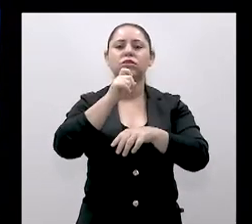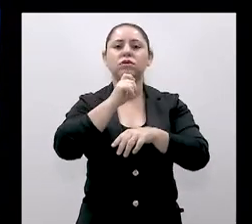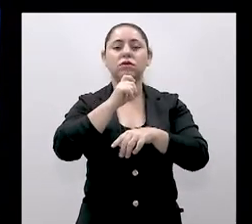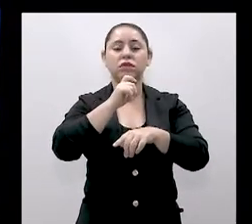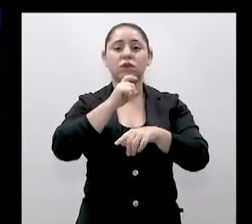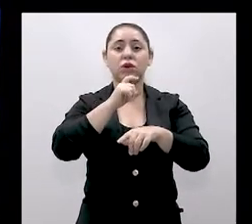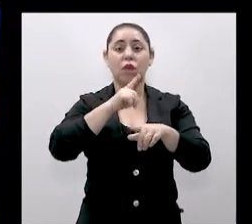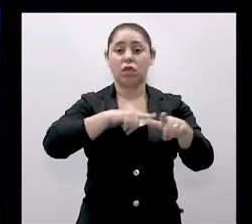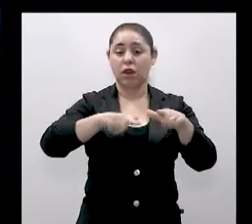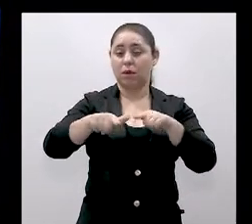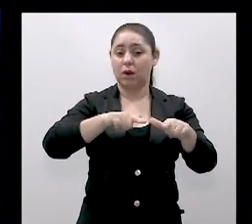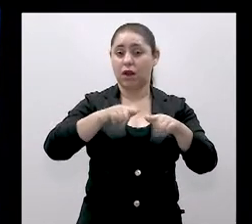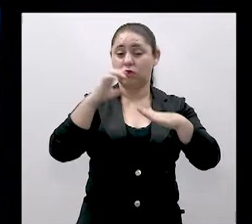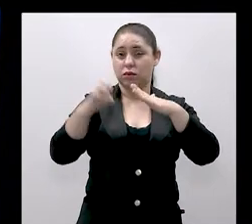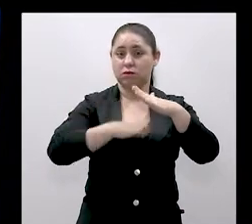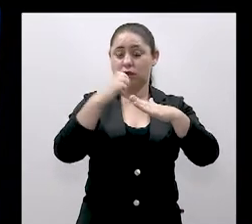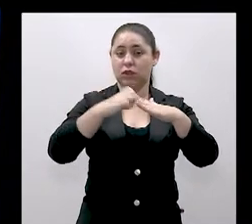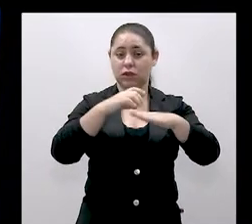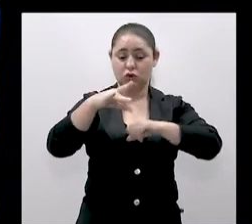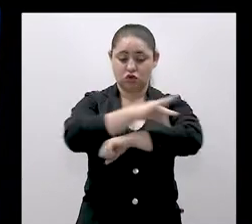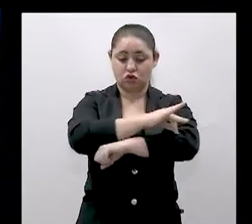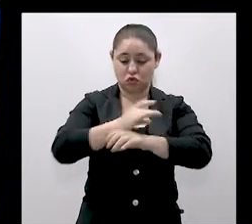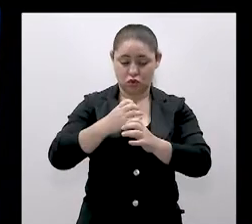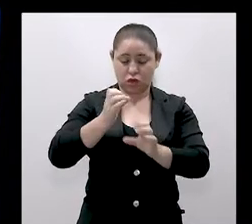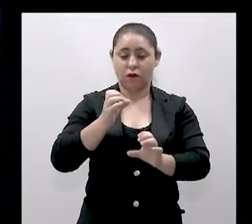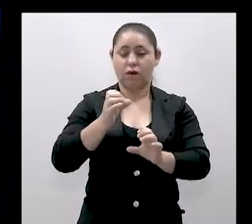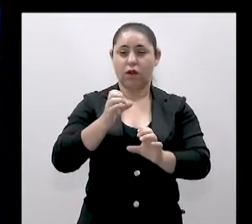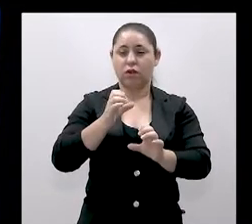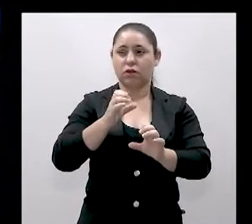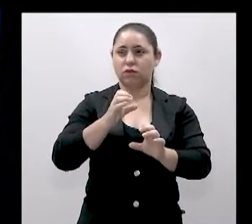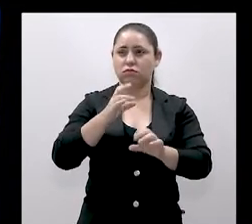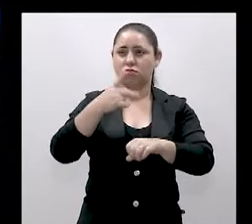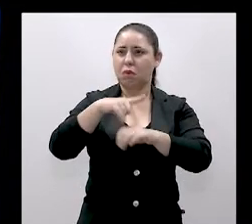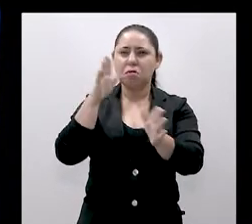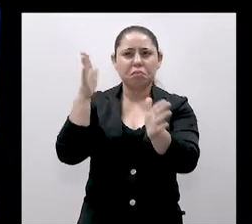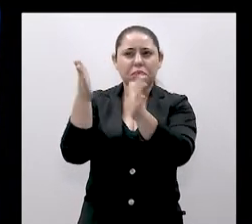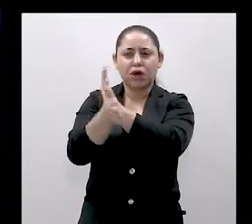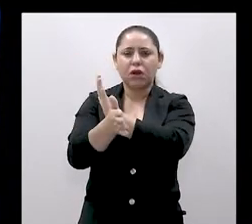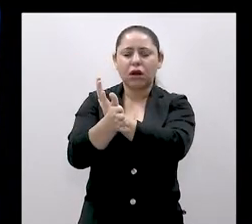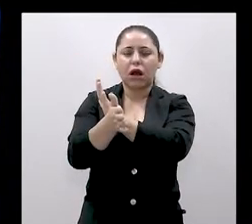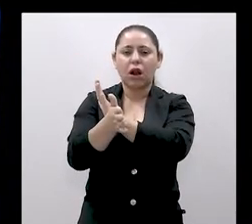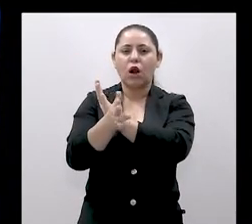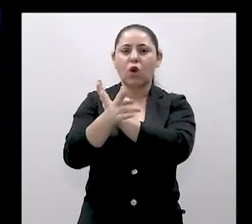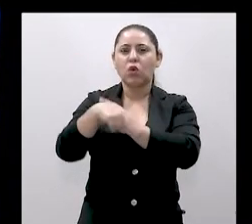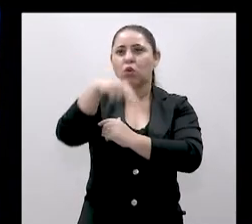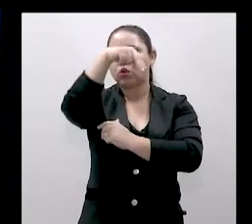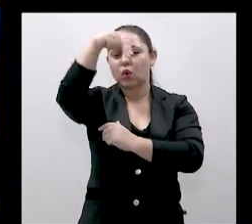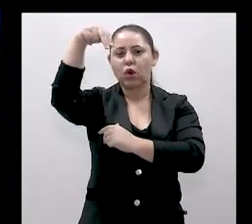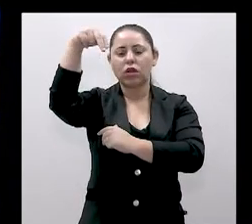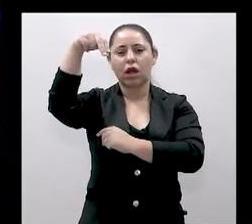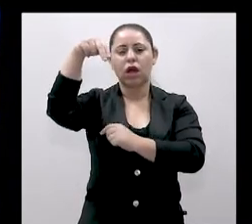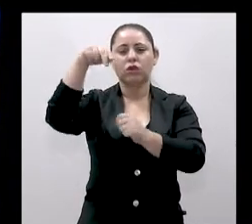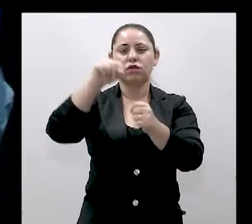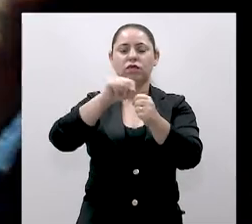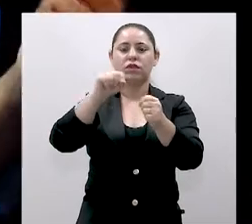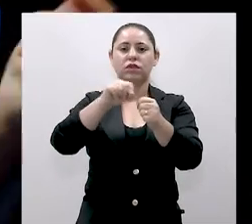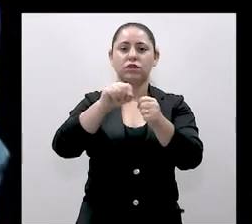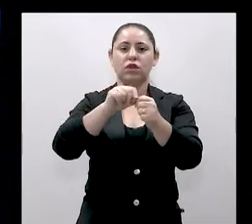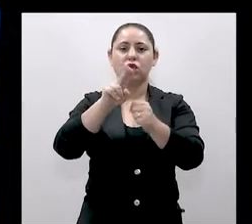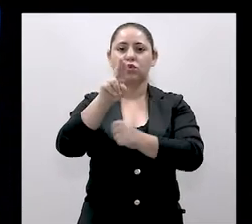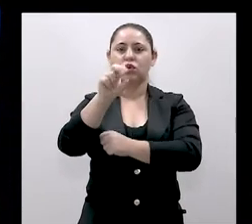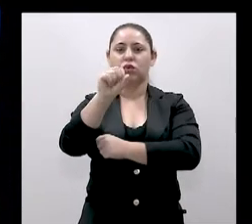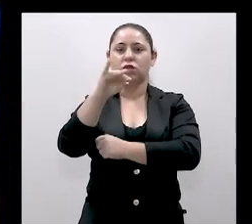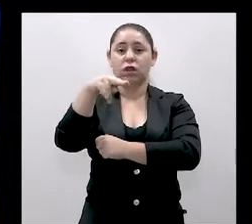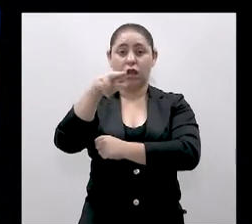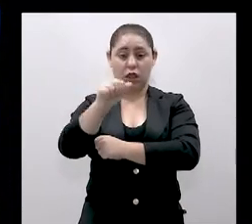eu fui trabalhar no nordeste primeiro divisa da Bahia com Pernambuco fazer a usina de Paulo Afonso quatro da